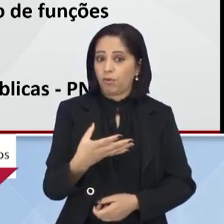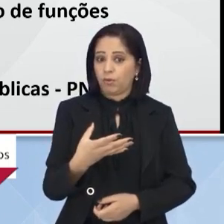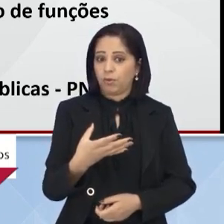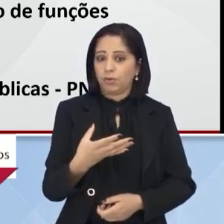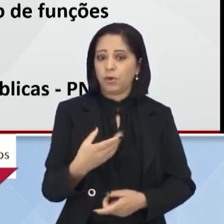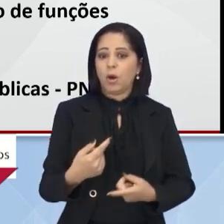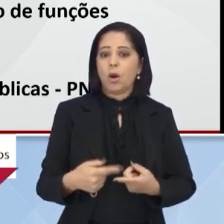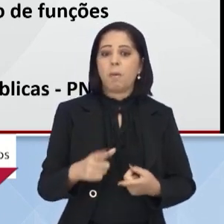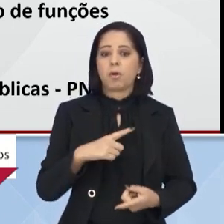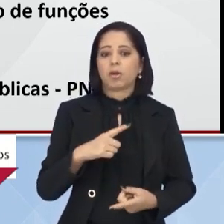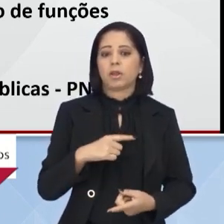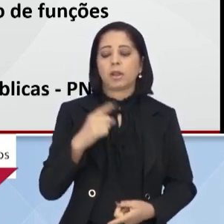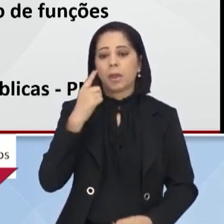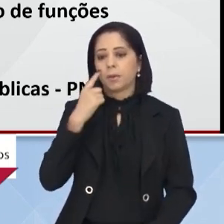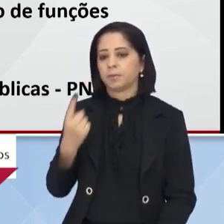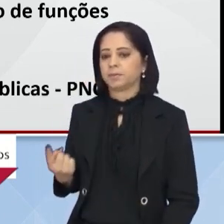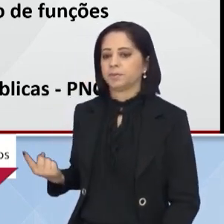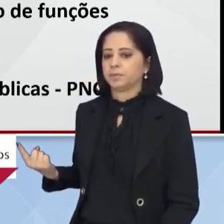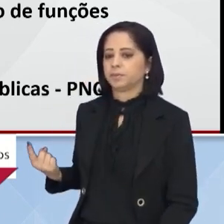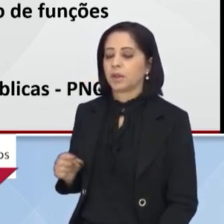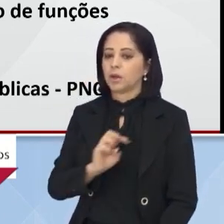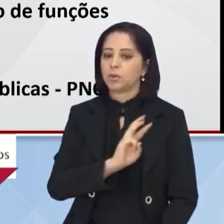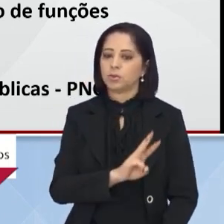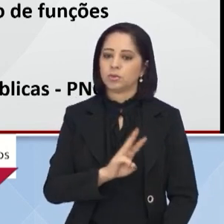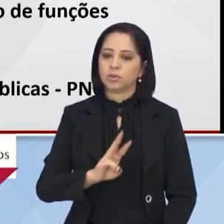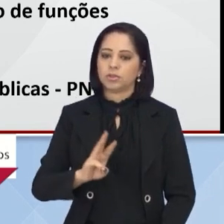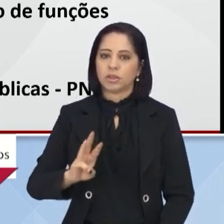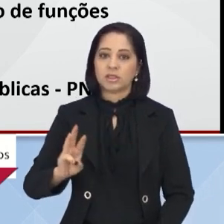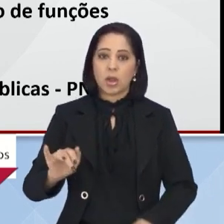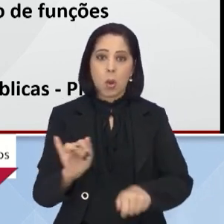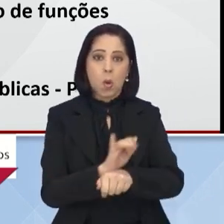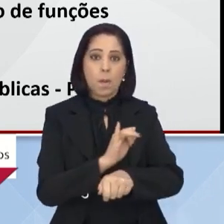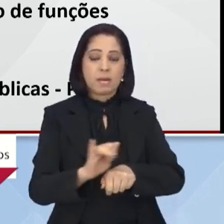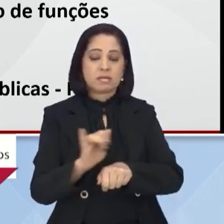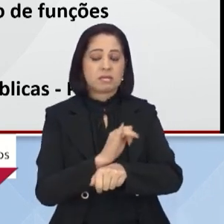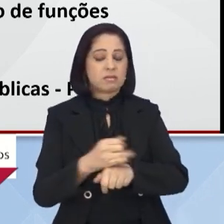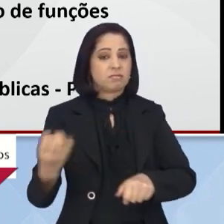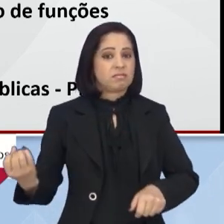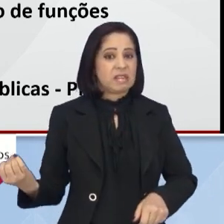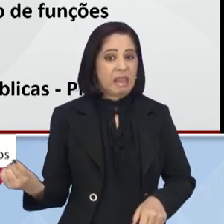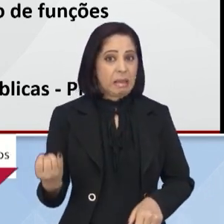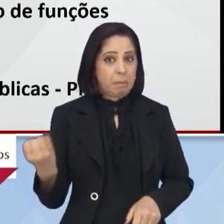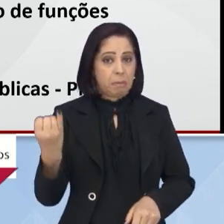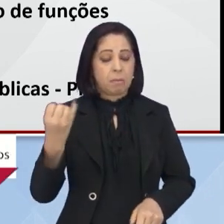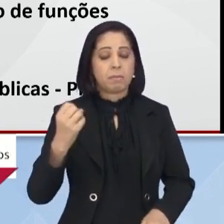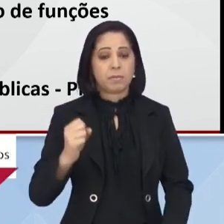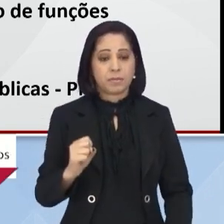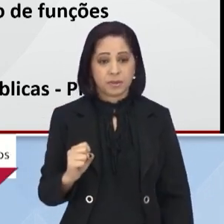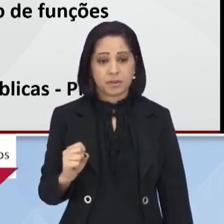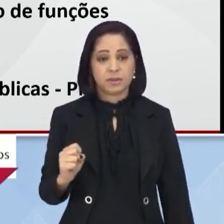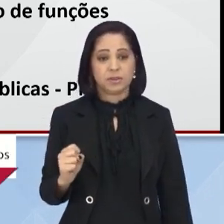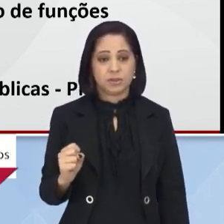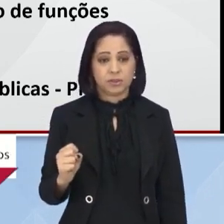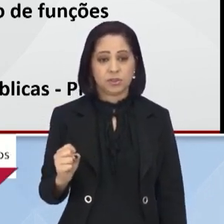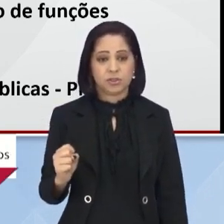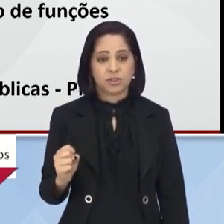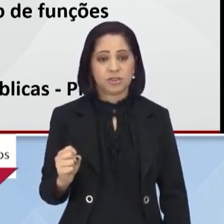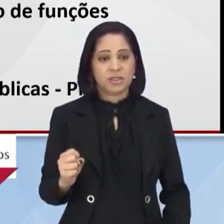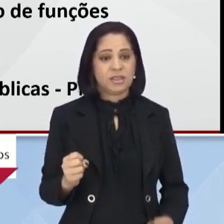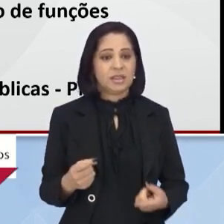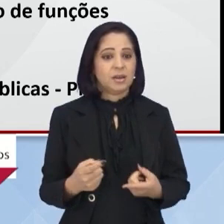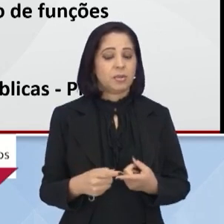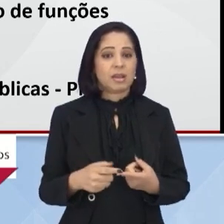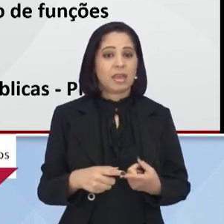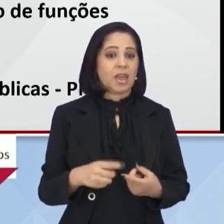de contratação públicas que é um instrumento valiosíssimo ele tem é um instrumento tão inovador que ainda não tem a